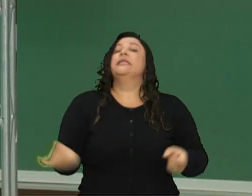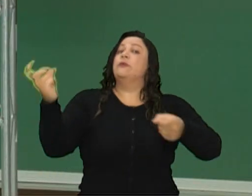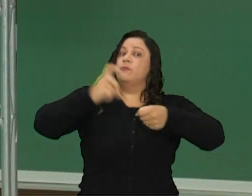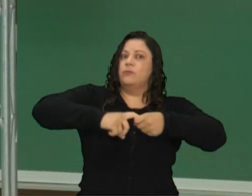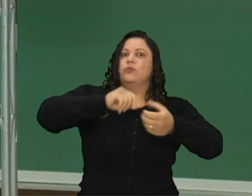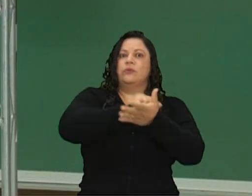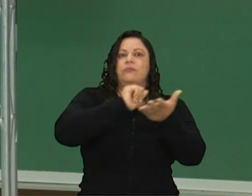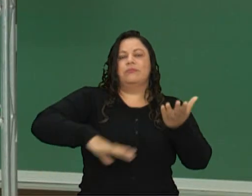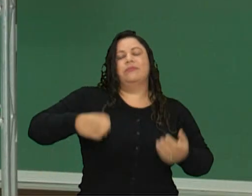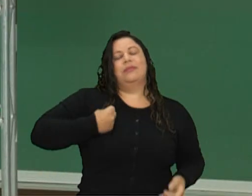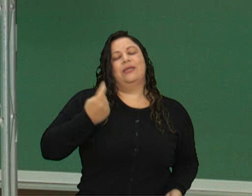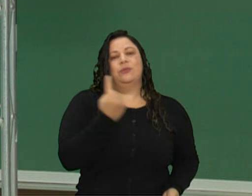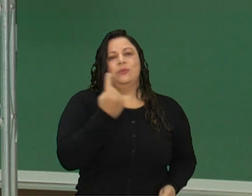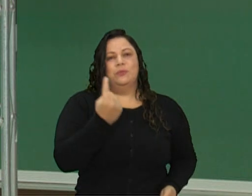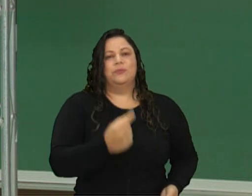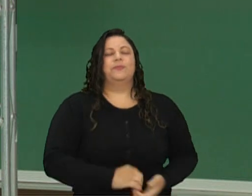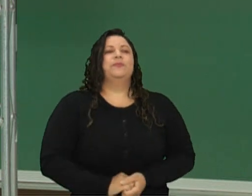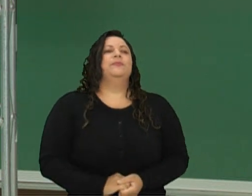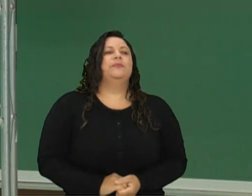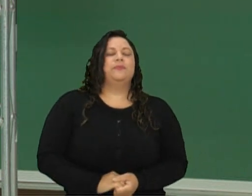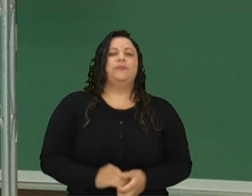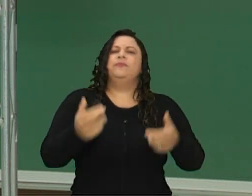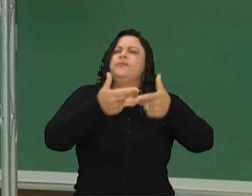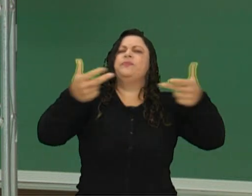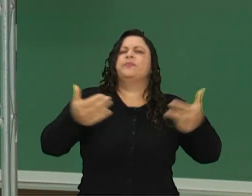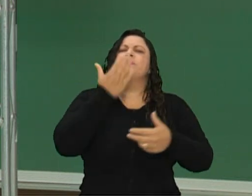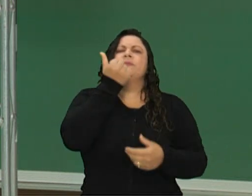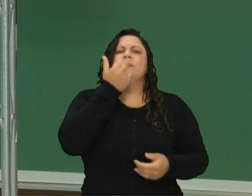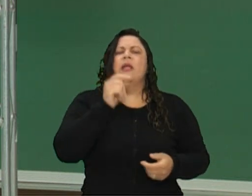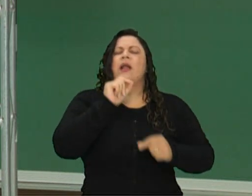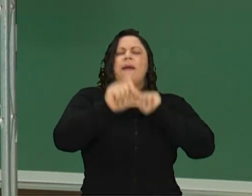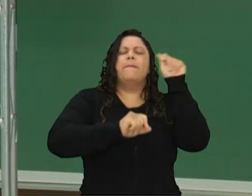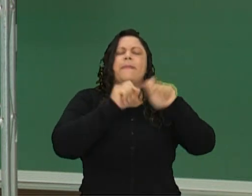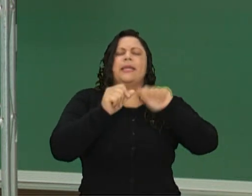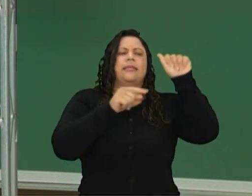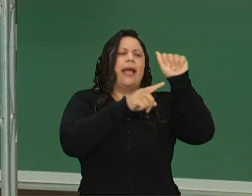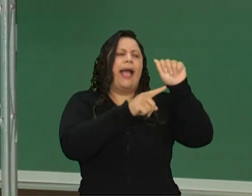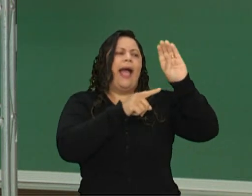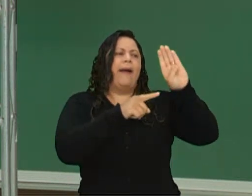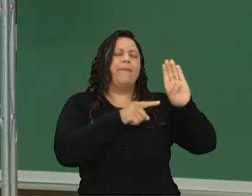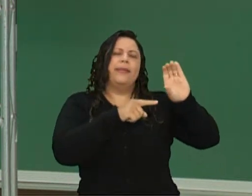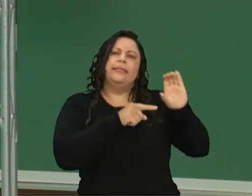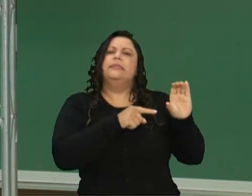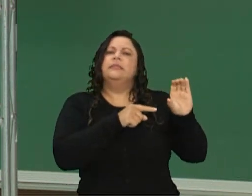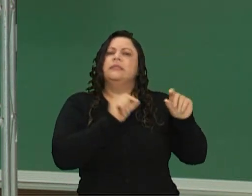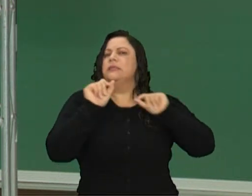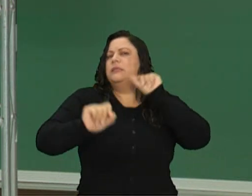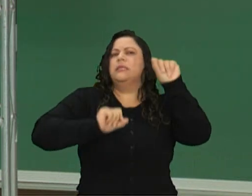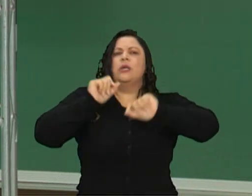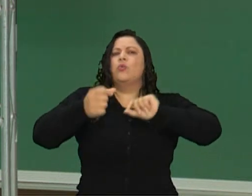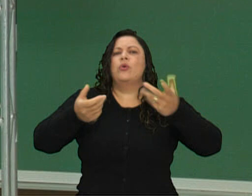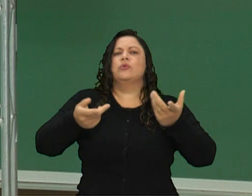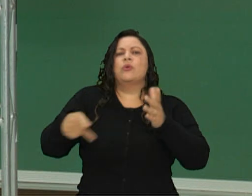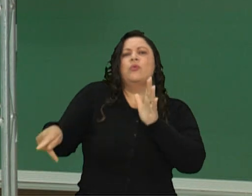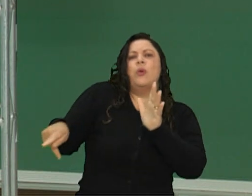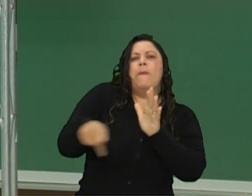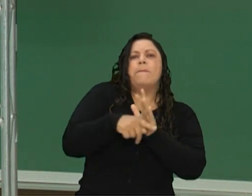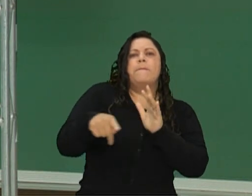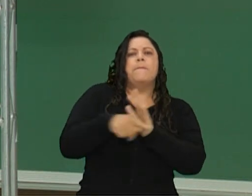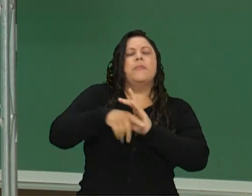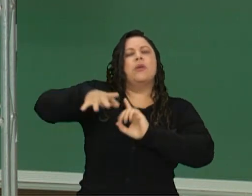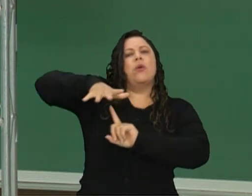atividade. Dos alimentos aqui A, B e C, alimentos naturais, quais são típicos